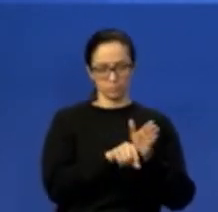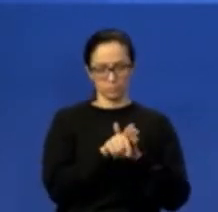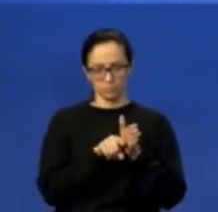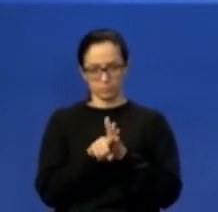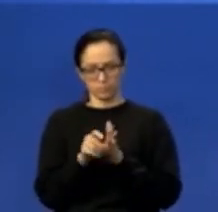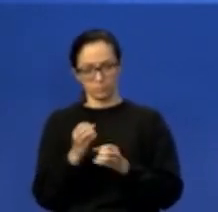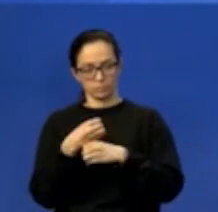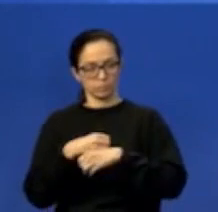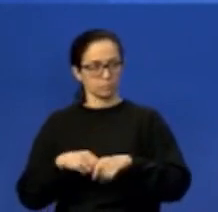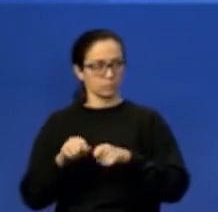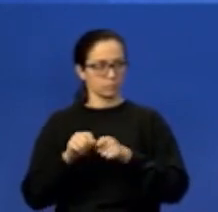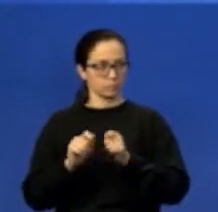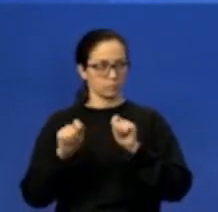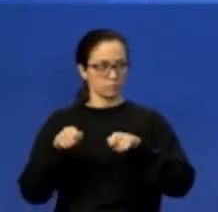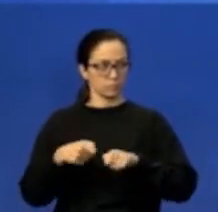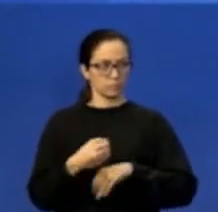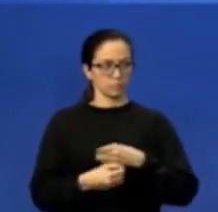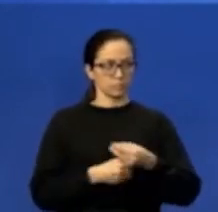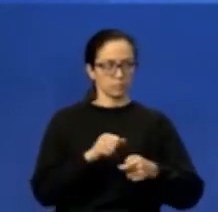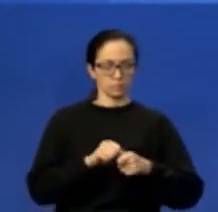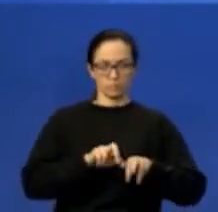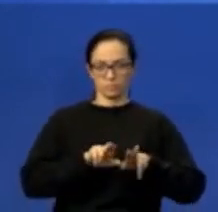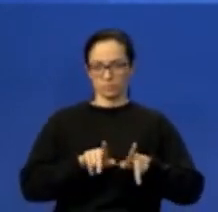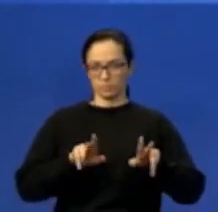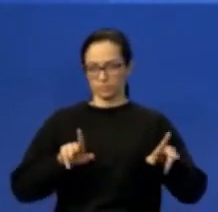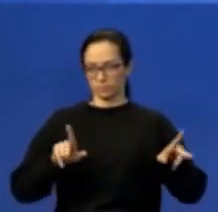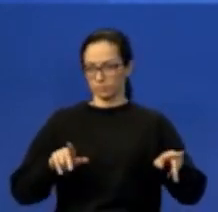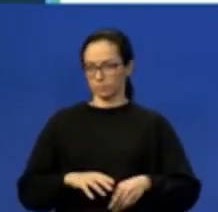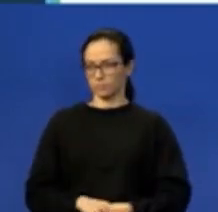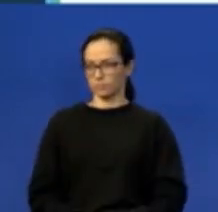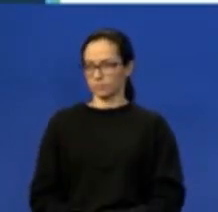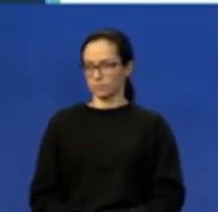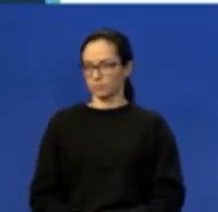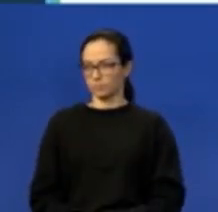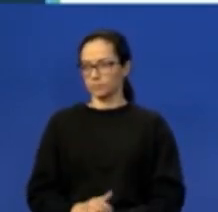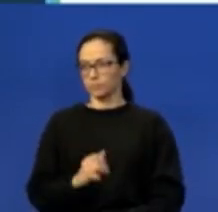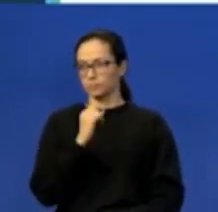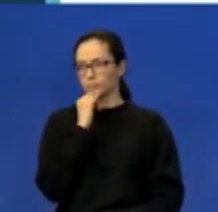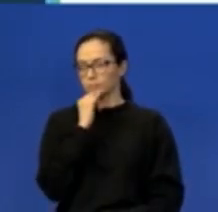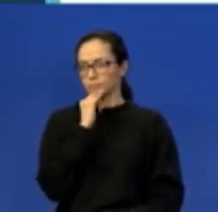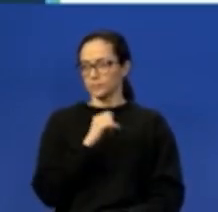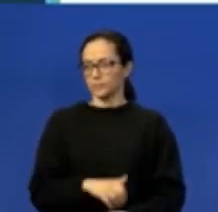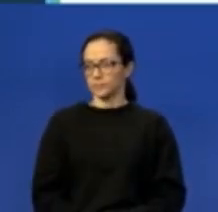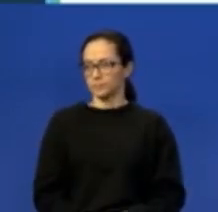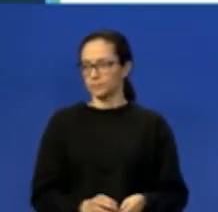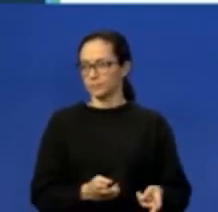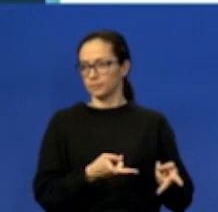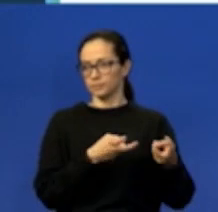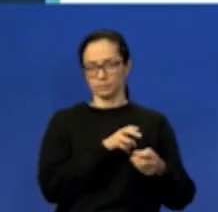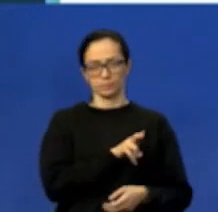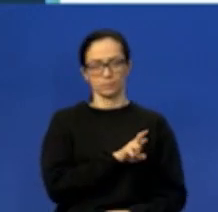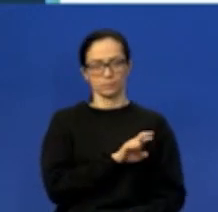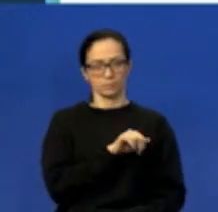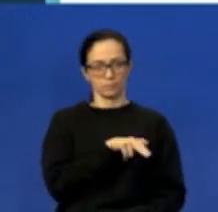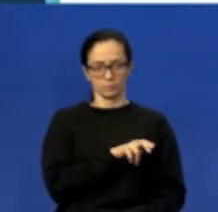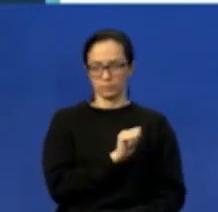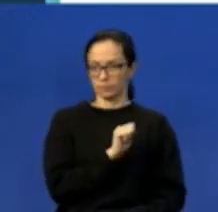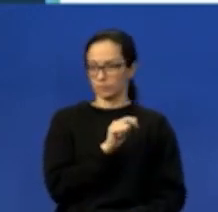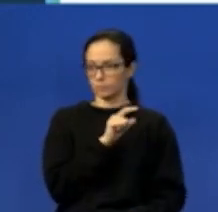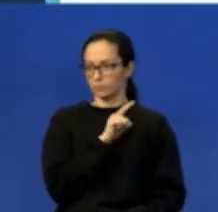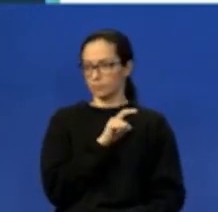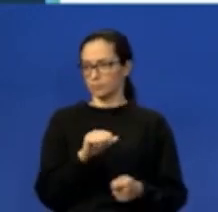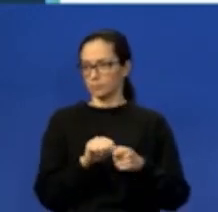ser realizada, que pode ser feita de maneiras diferentes. A gente tem a coleta de urina, como vocês podem ver aqui, em função do tipo, por